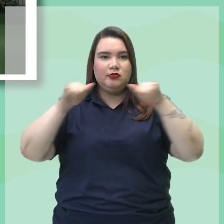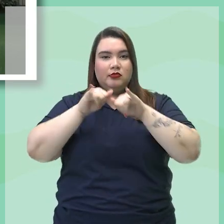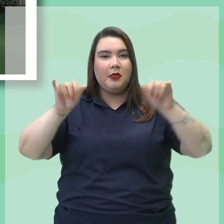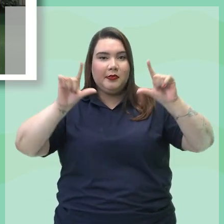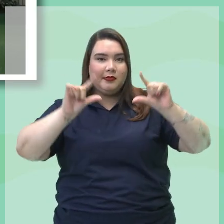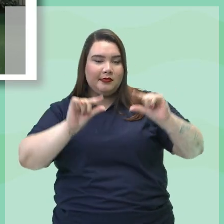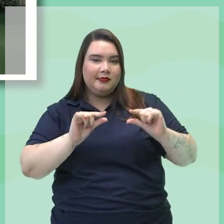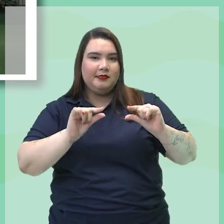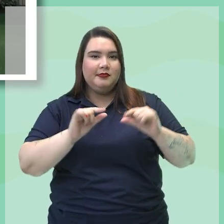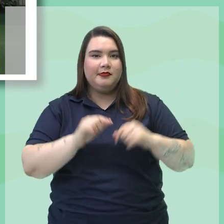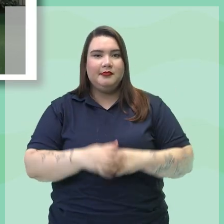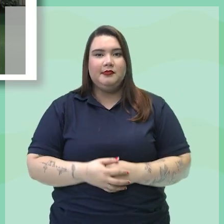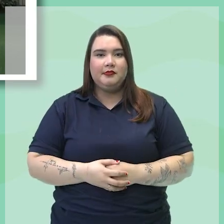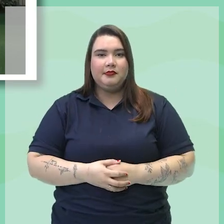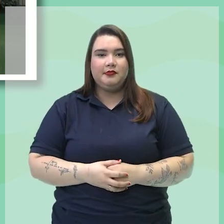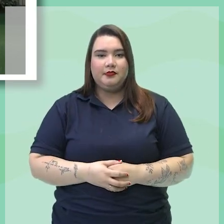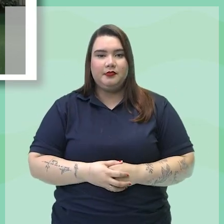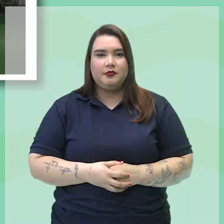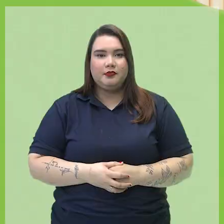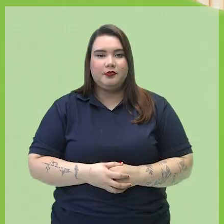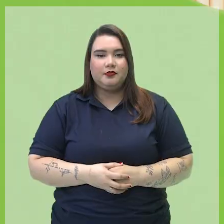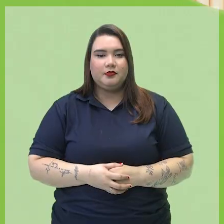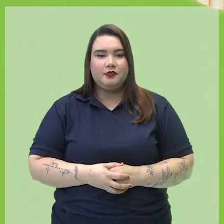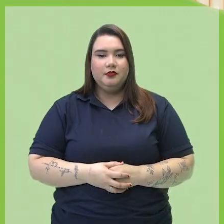em menor quantidade.